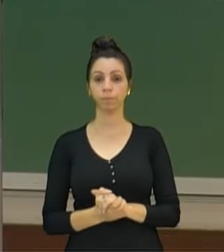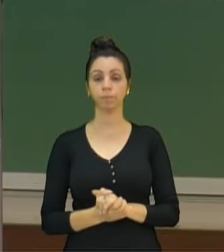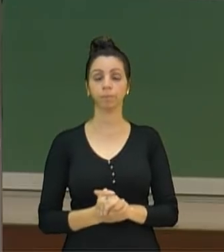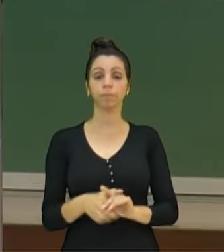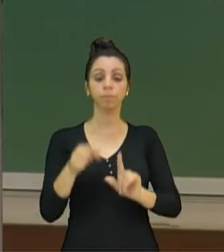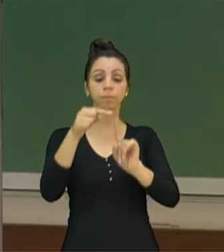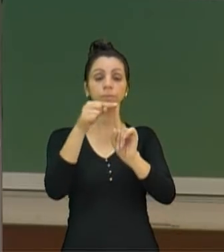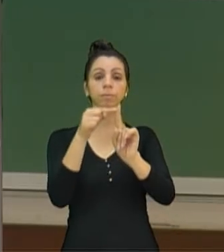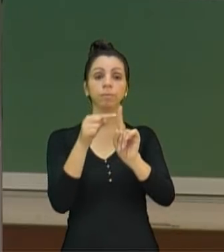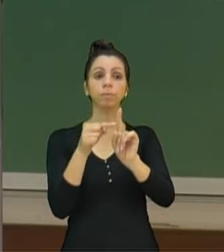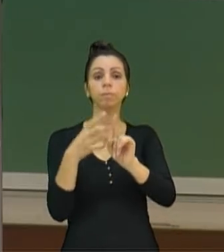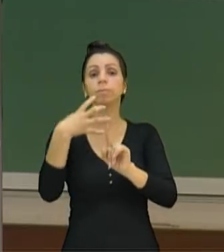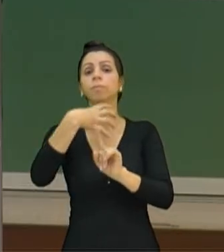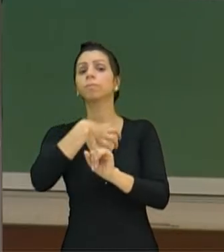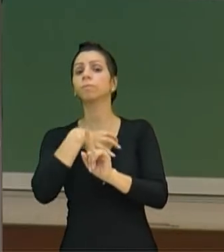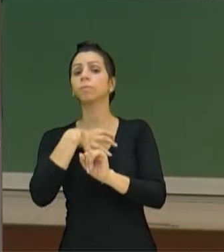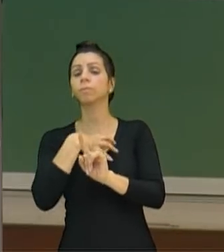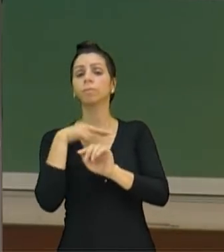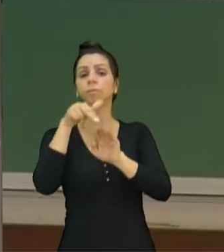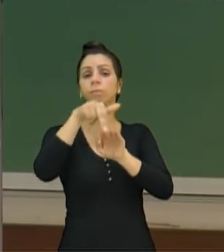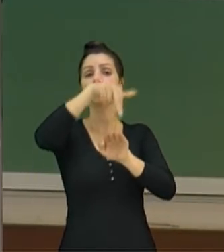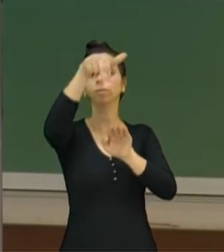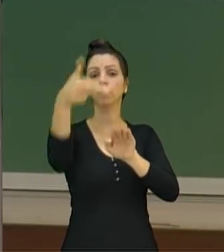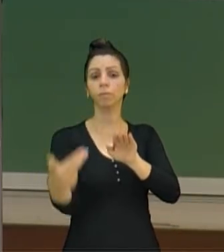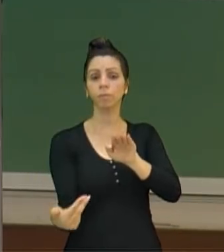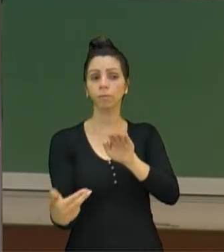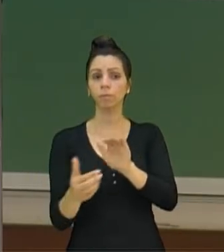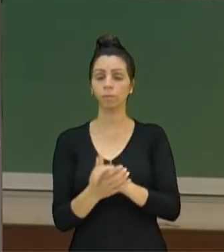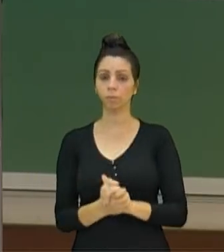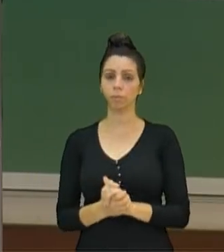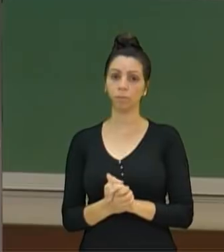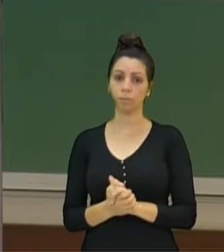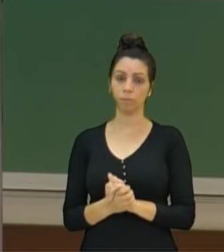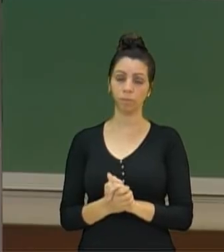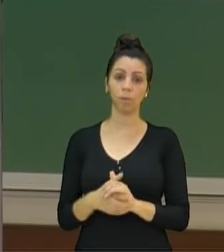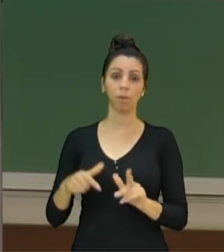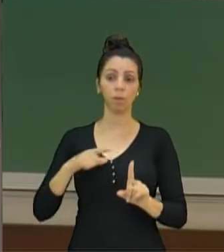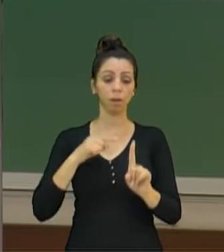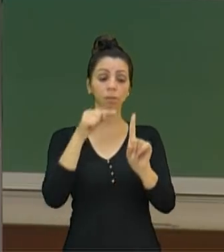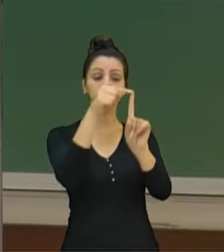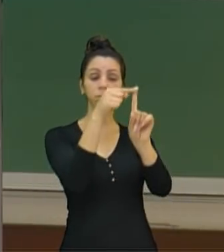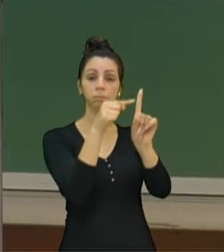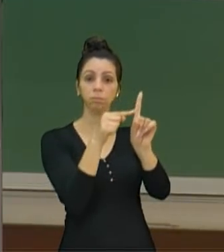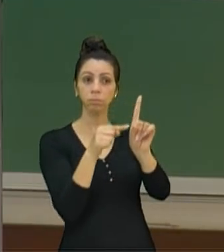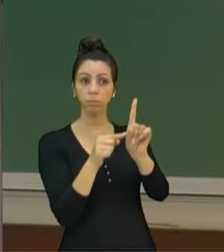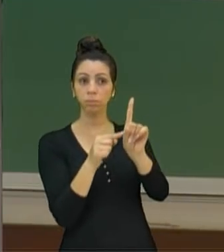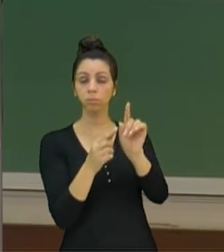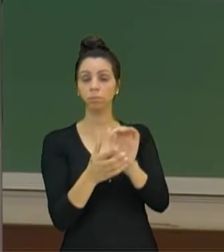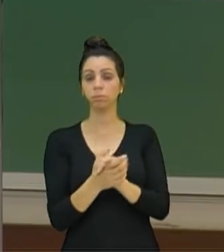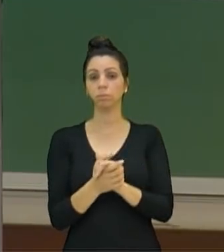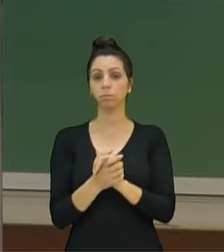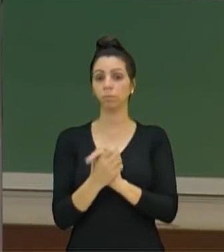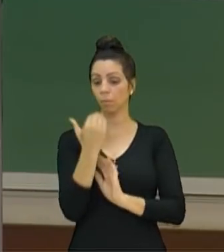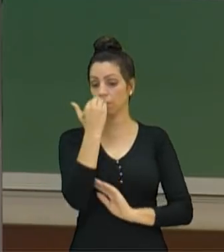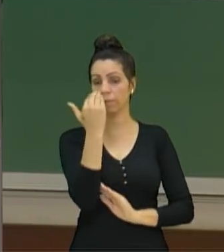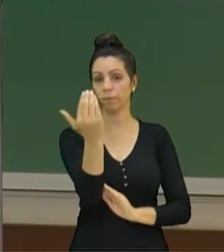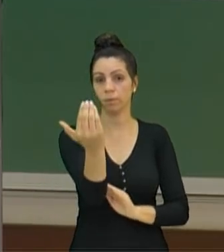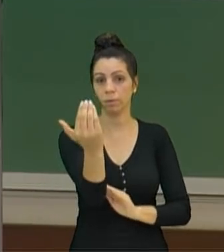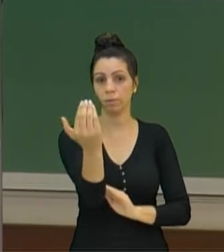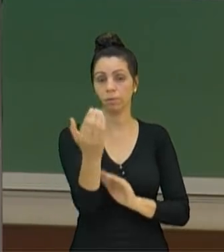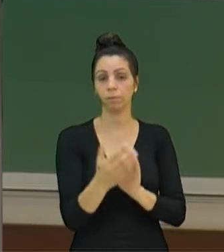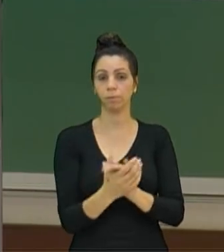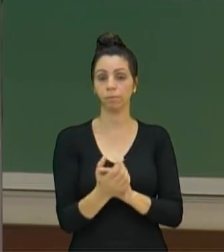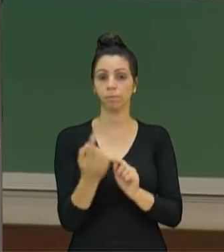Tipos e estilos de saltos. Então, nós vamos ver que entre os tipos nós temos o salto para frente, o salto